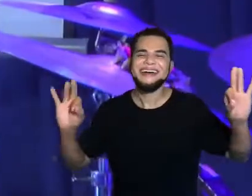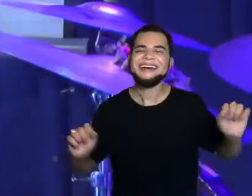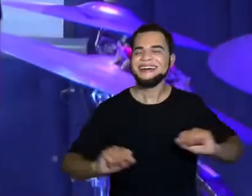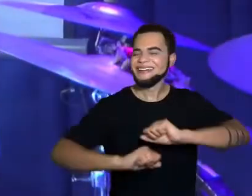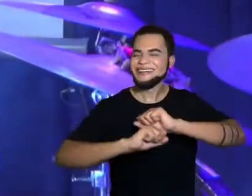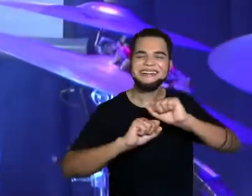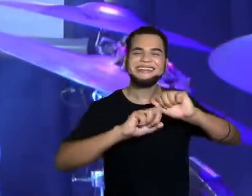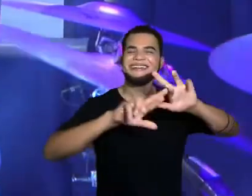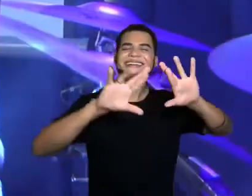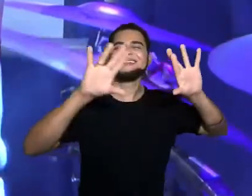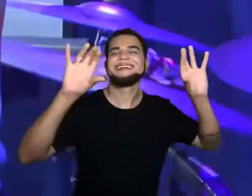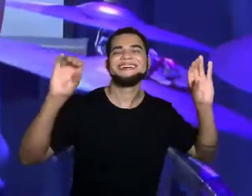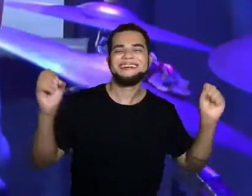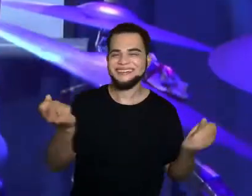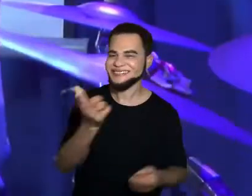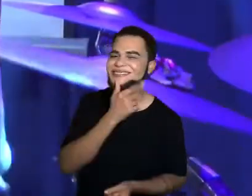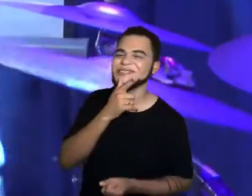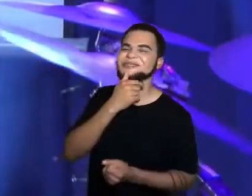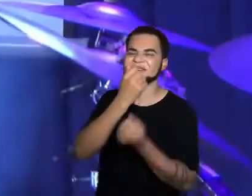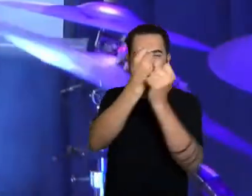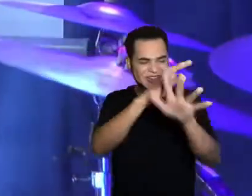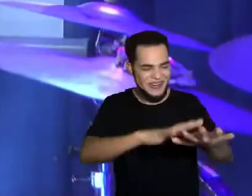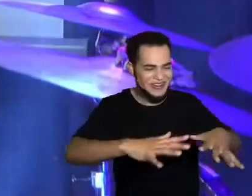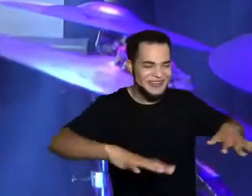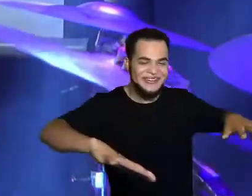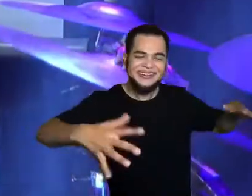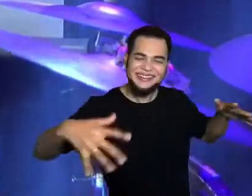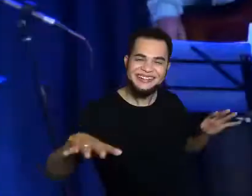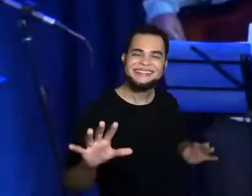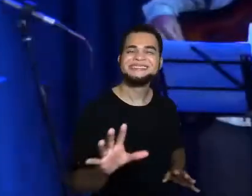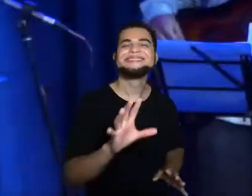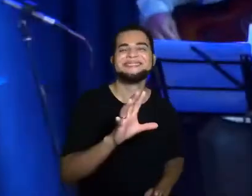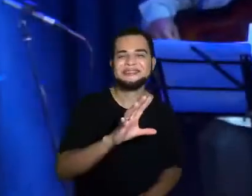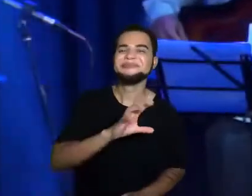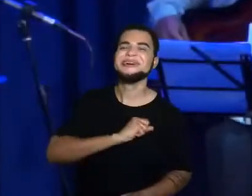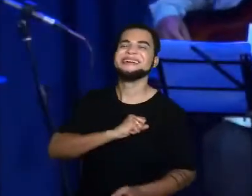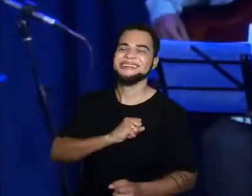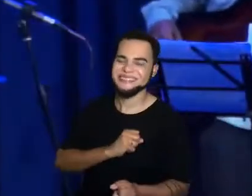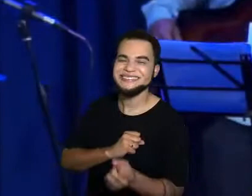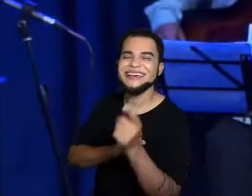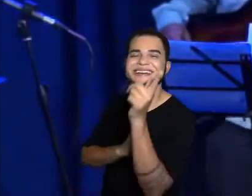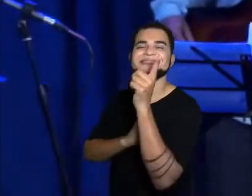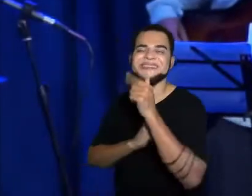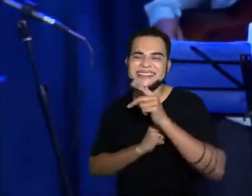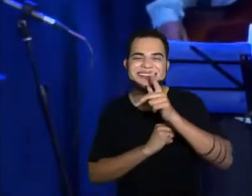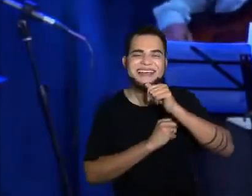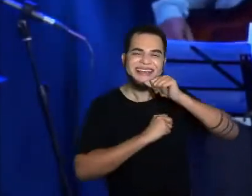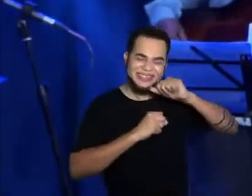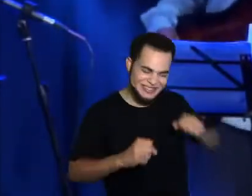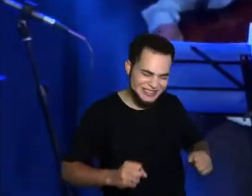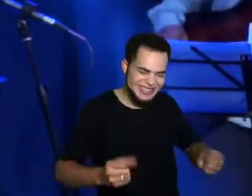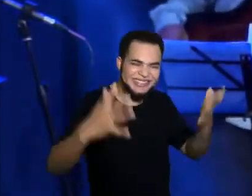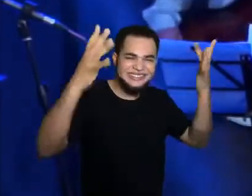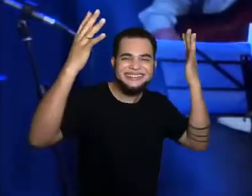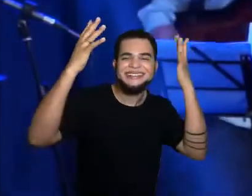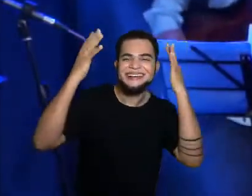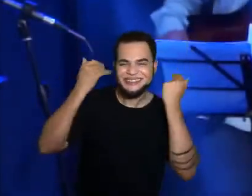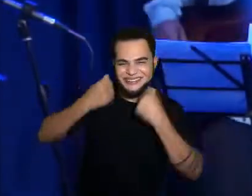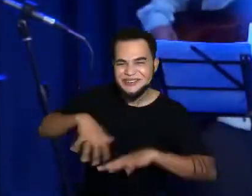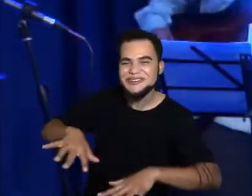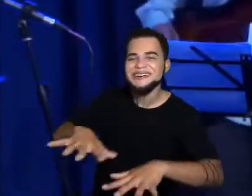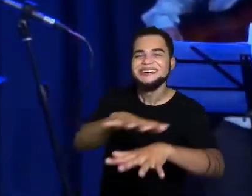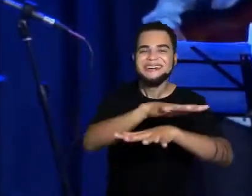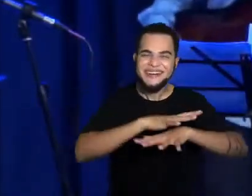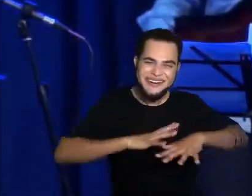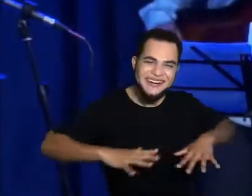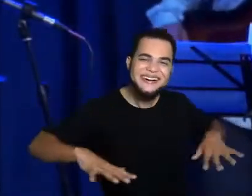clara água no lindo lago do amor. Ele tomou um banho de água fresca no lindo lago